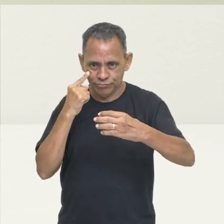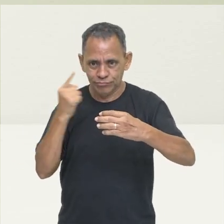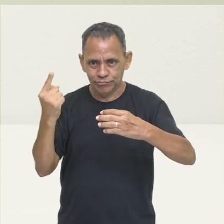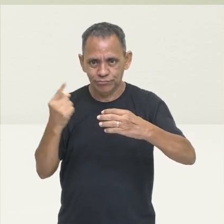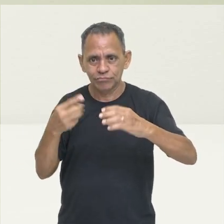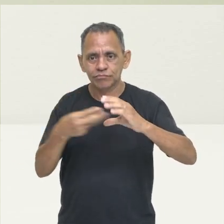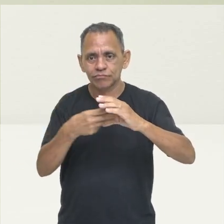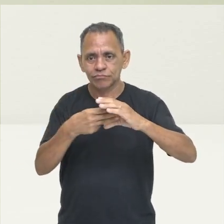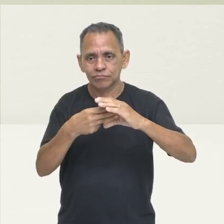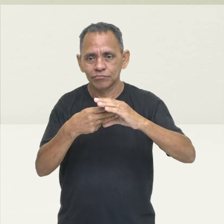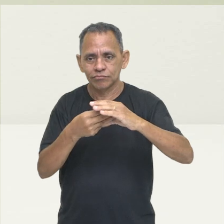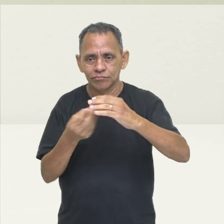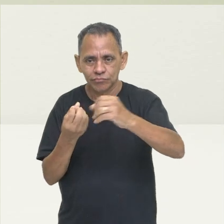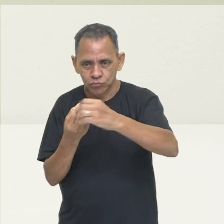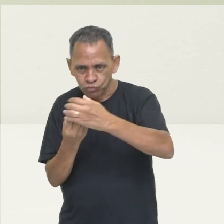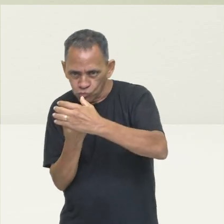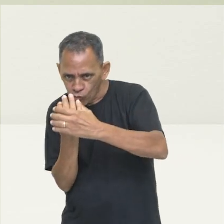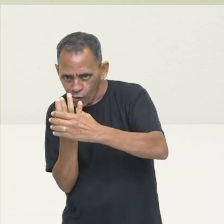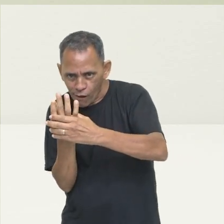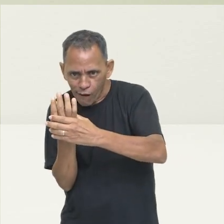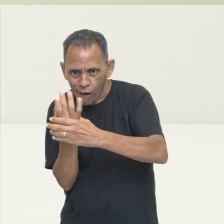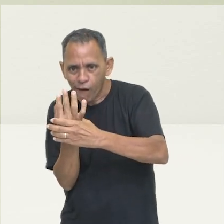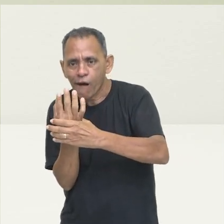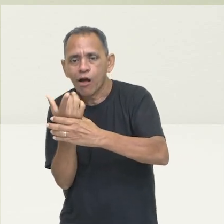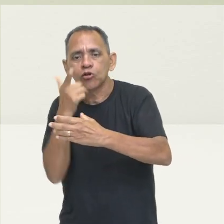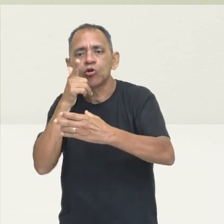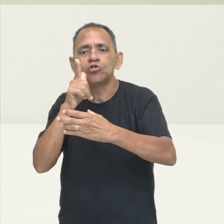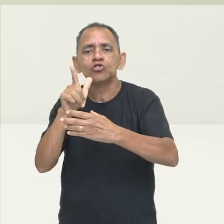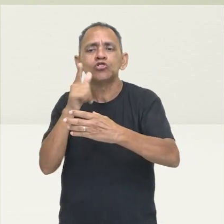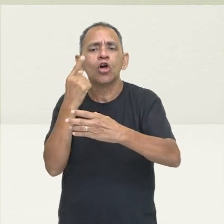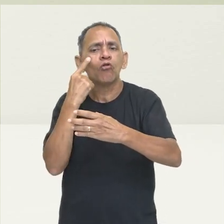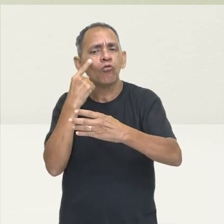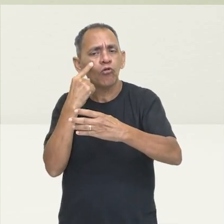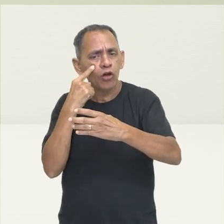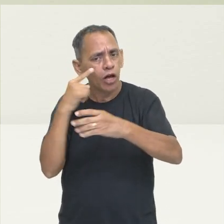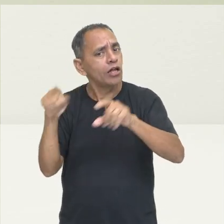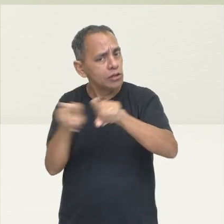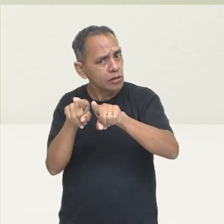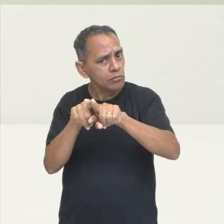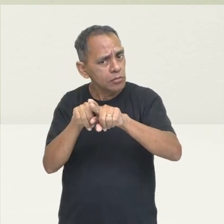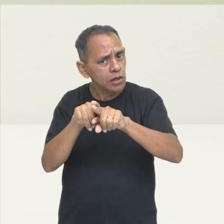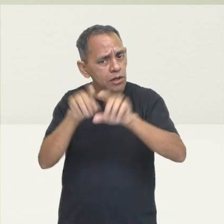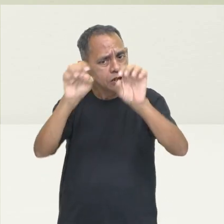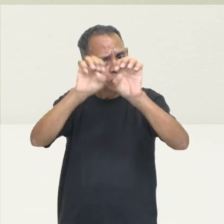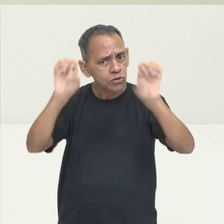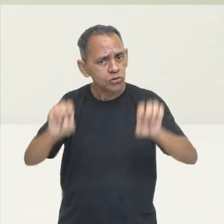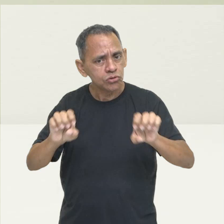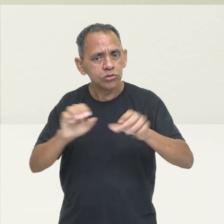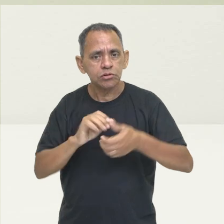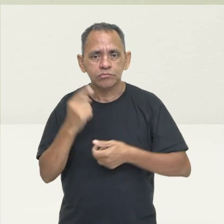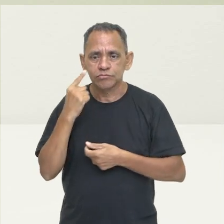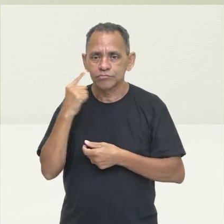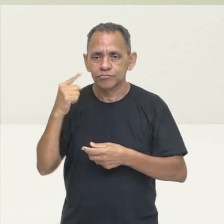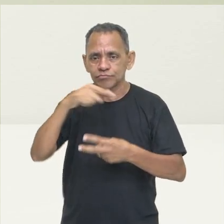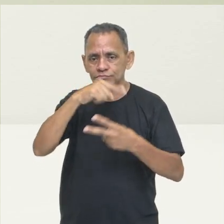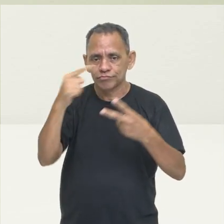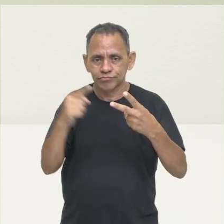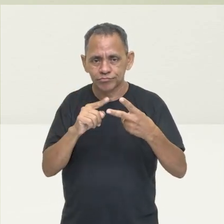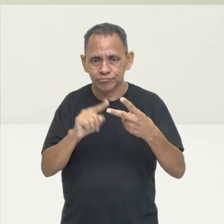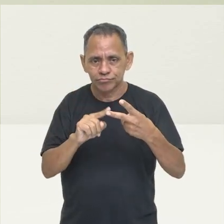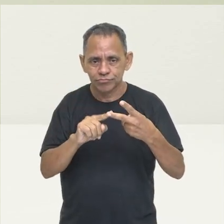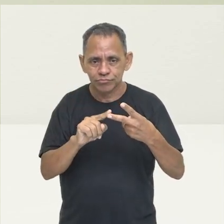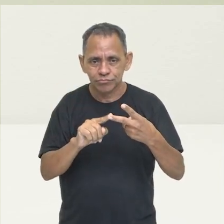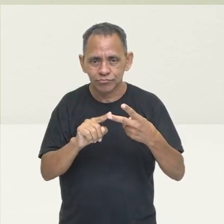células vegetais, a gente consegue observar também essa estrutura. A nossa próxima célula que você